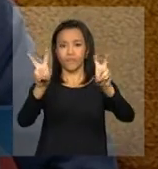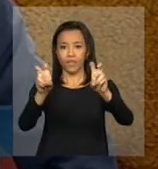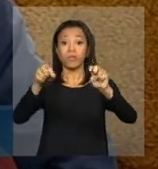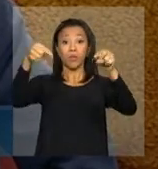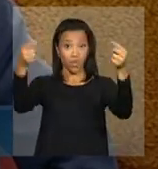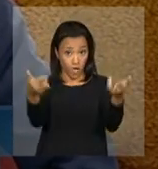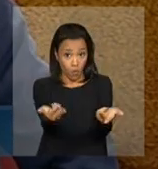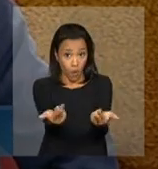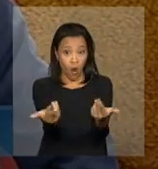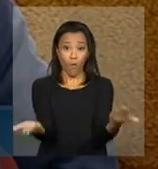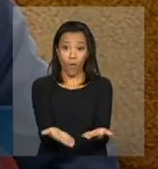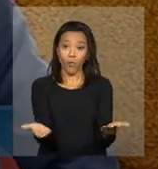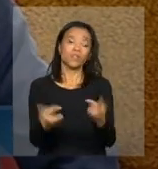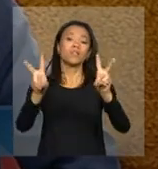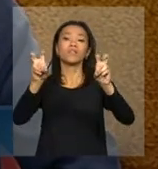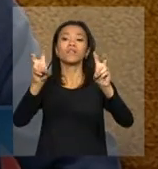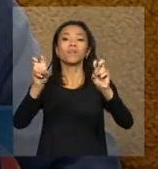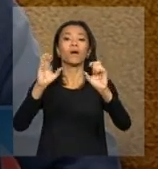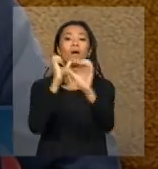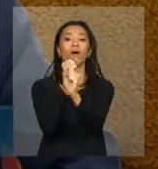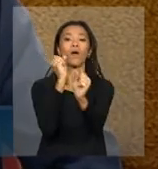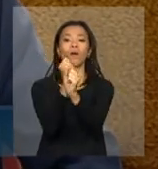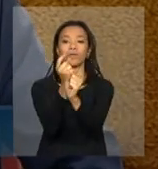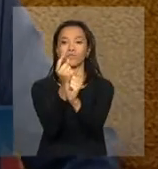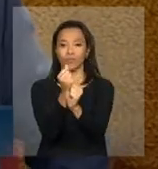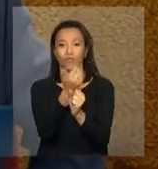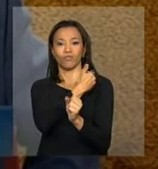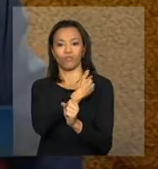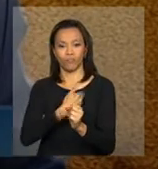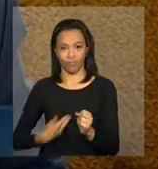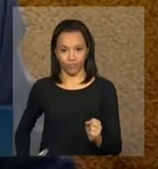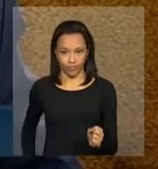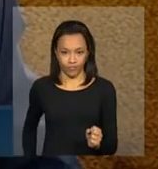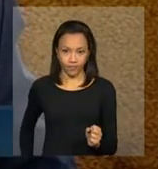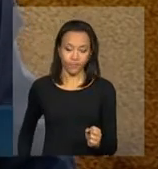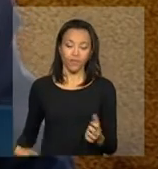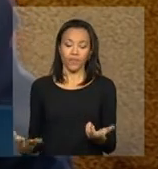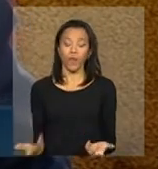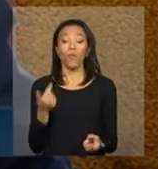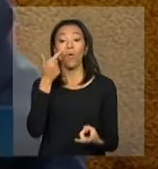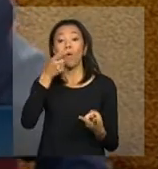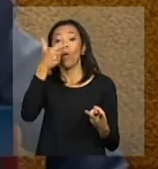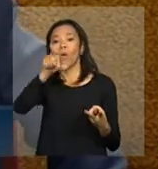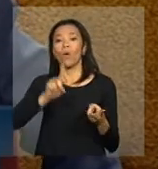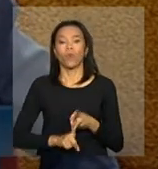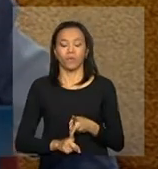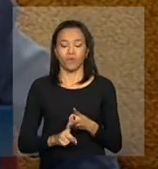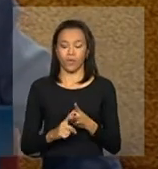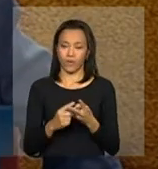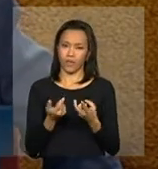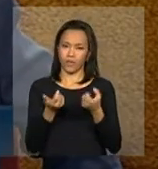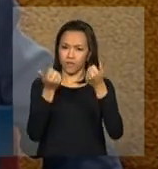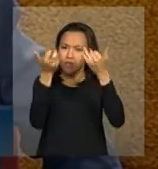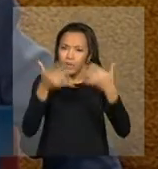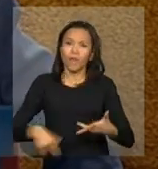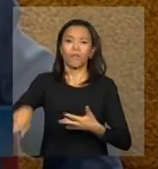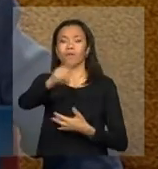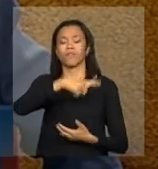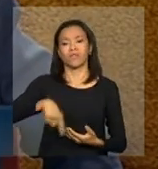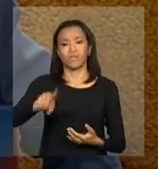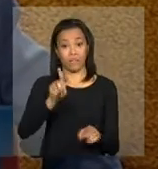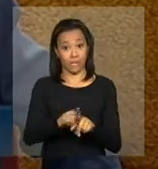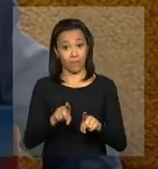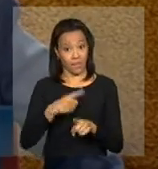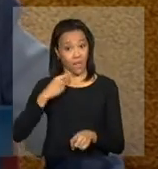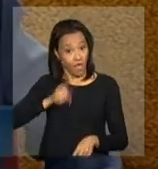como este do orçamento público. Outro ponto também que eu queria deixar bem explícito para vocês, um